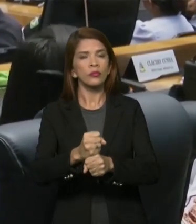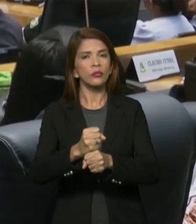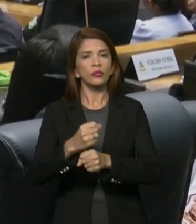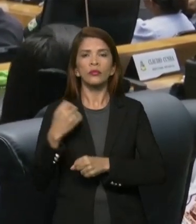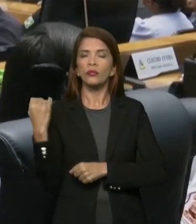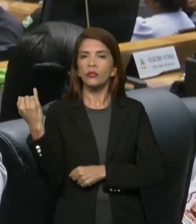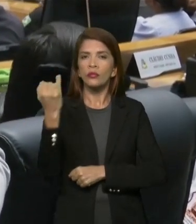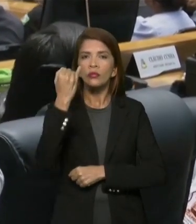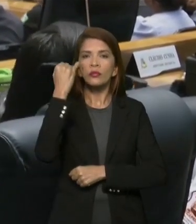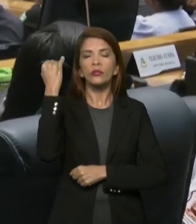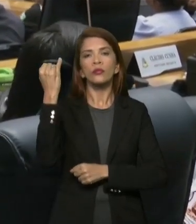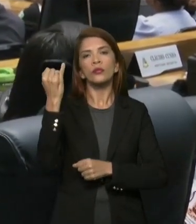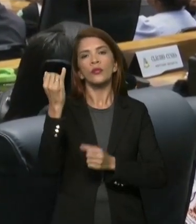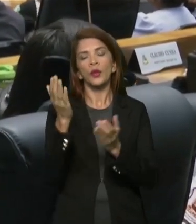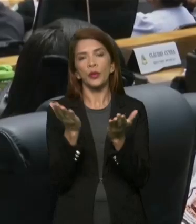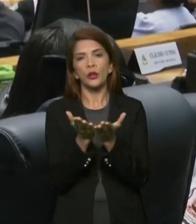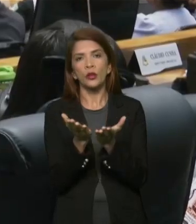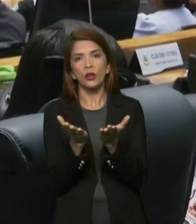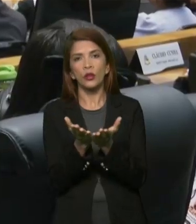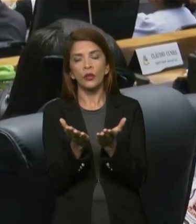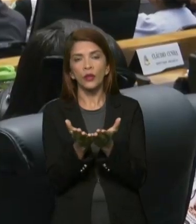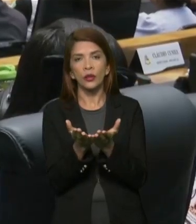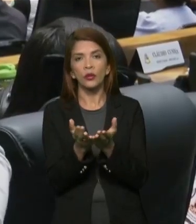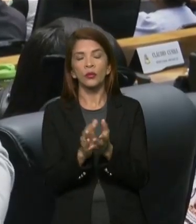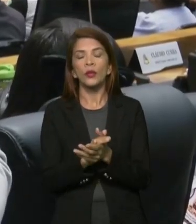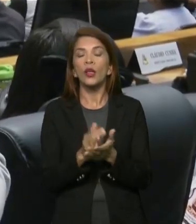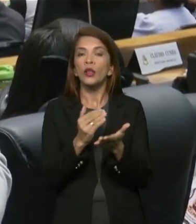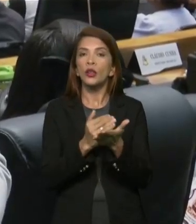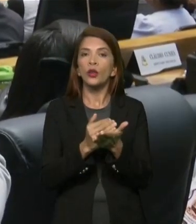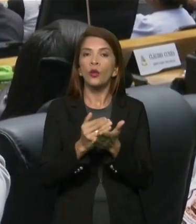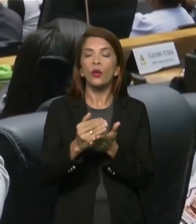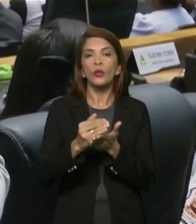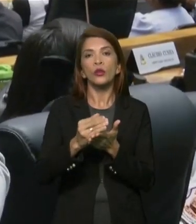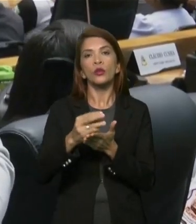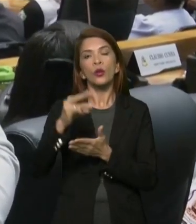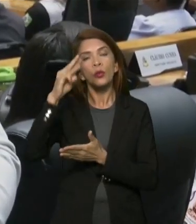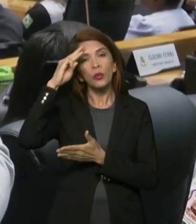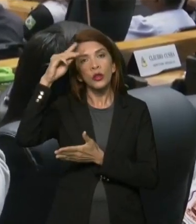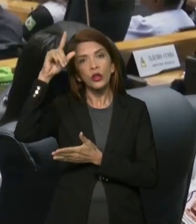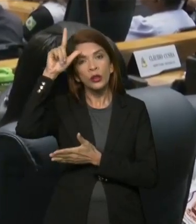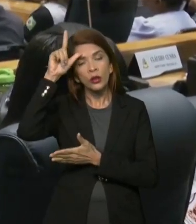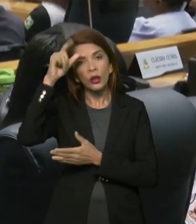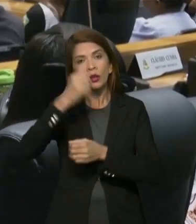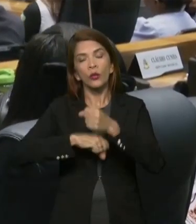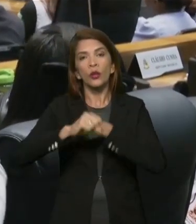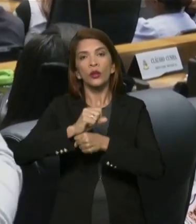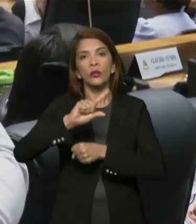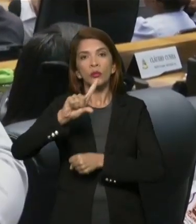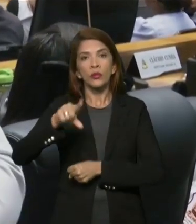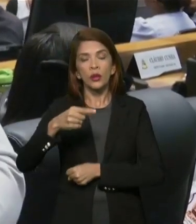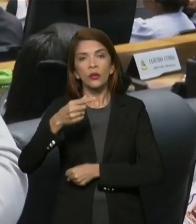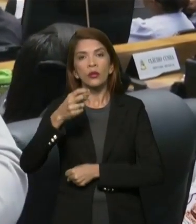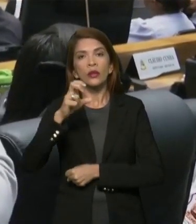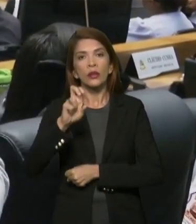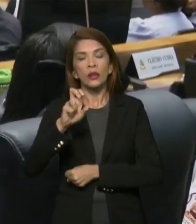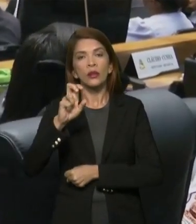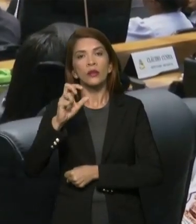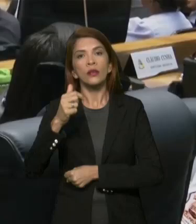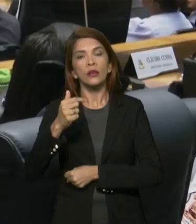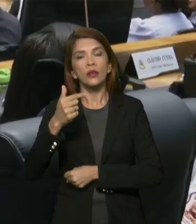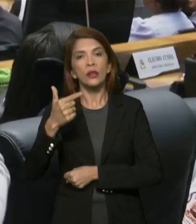comunidade evangélica. Iniciado por Martinho Lutero em 1517, o movimento foi fundamental